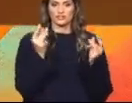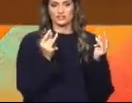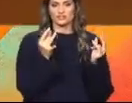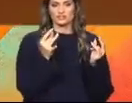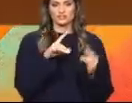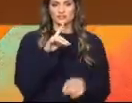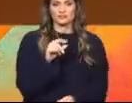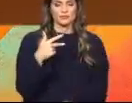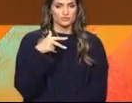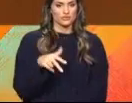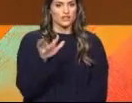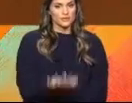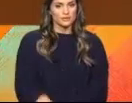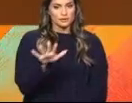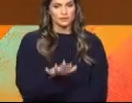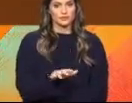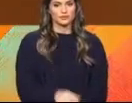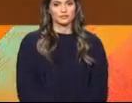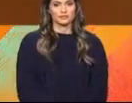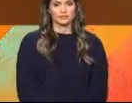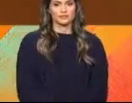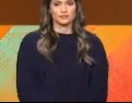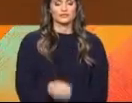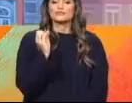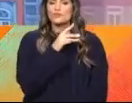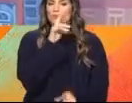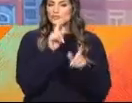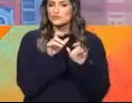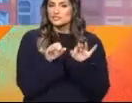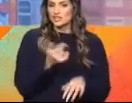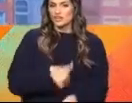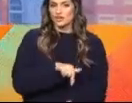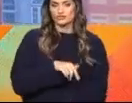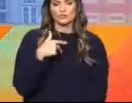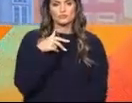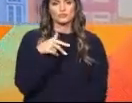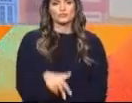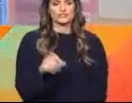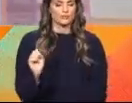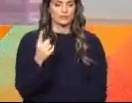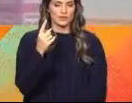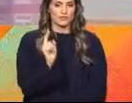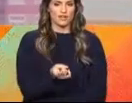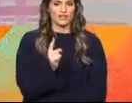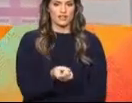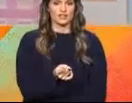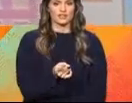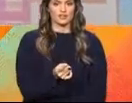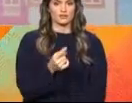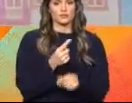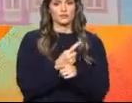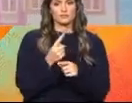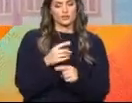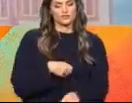riqueza de Portugal. Não há gente como a gente, o português é o primeiro. Por ser me